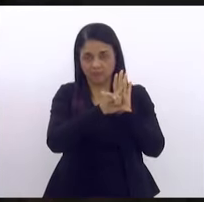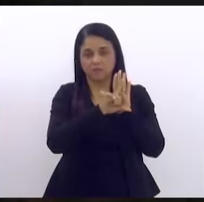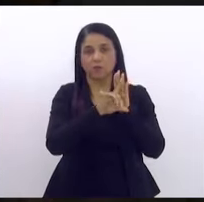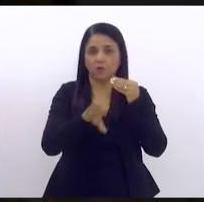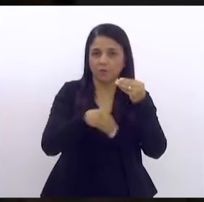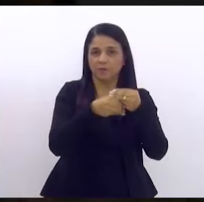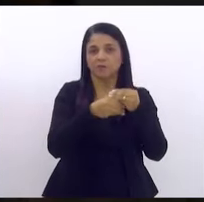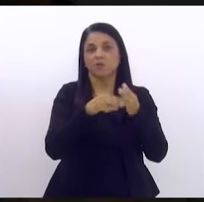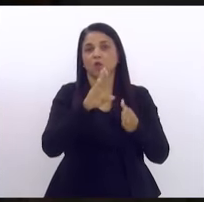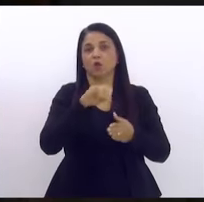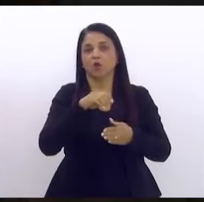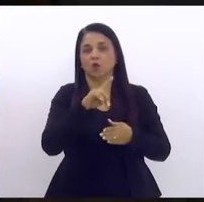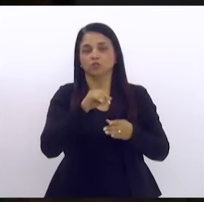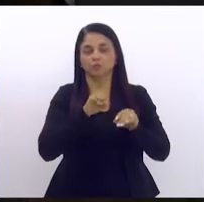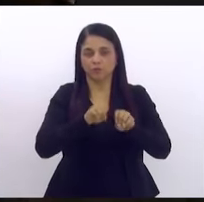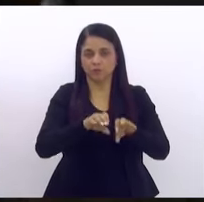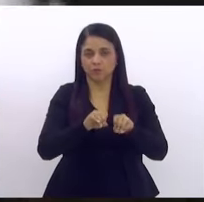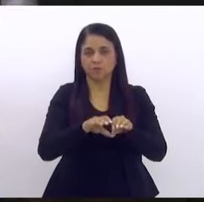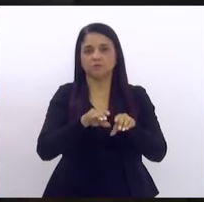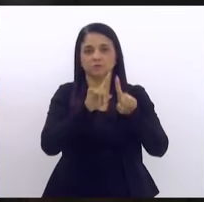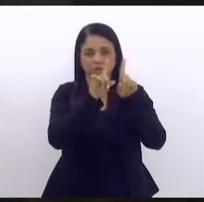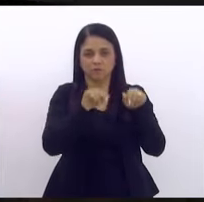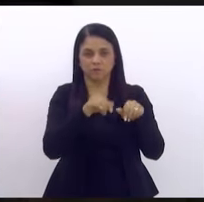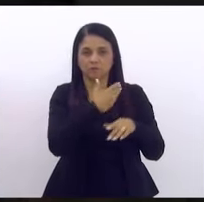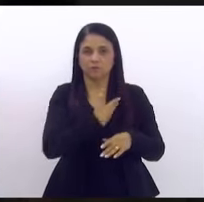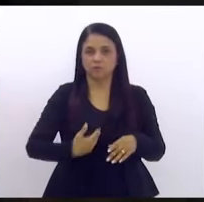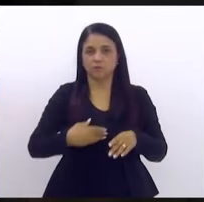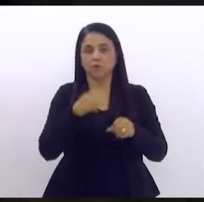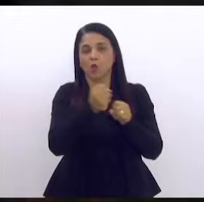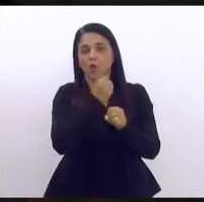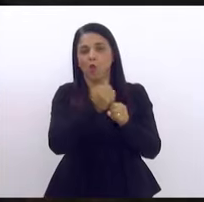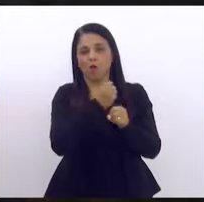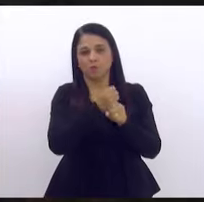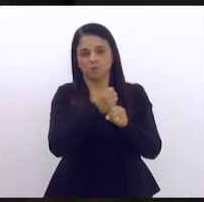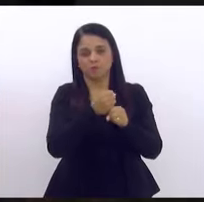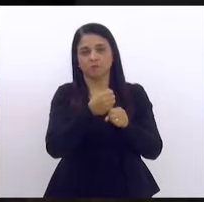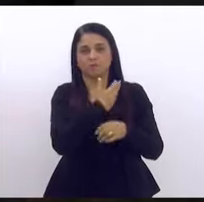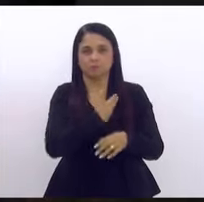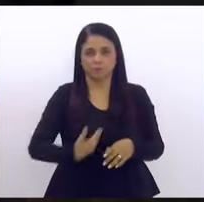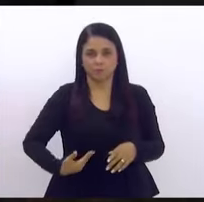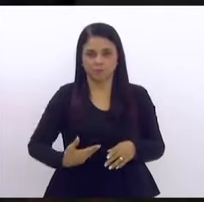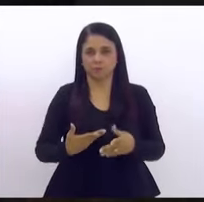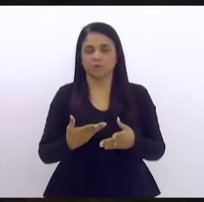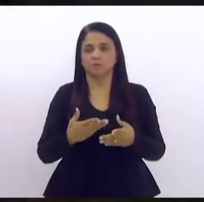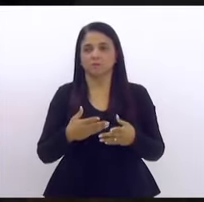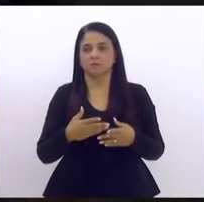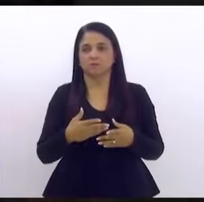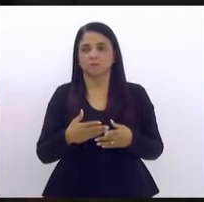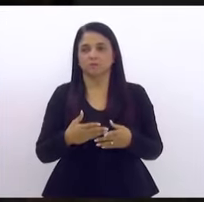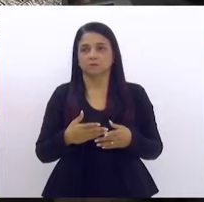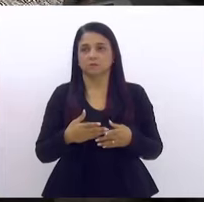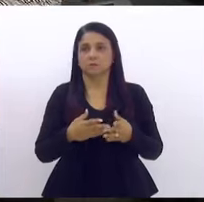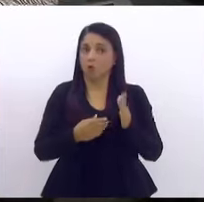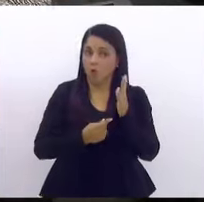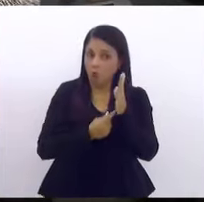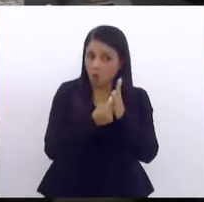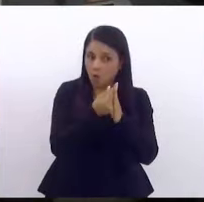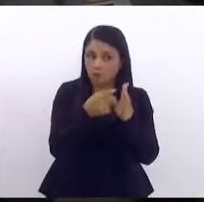de Educação de Servidores Públicos e de Obras Públicas. Para emitir... Presidente, orçamento também, né?